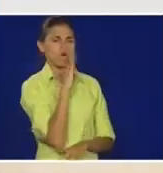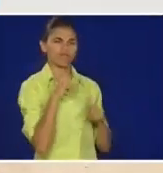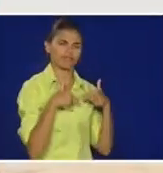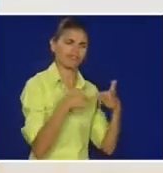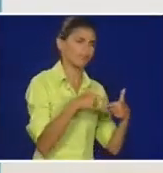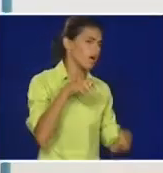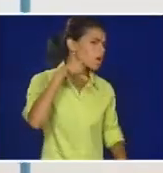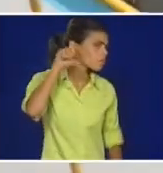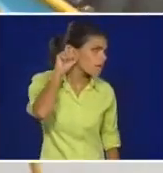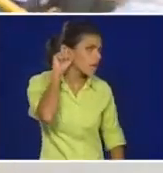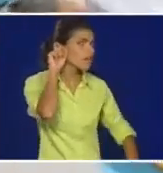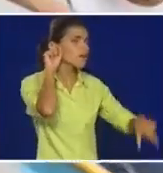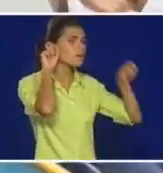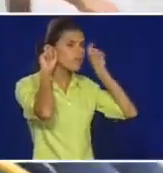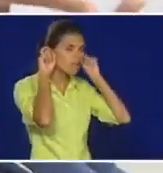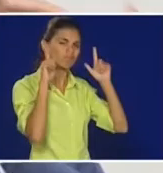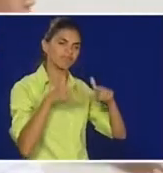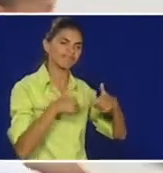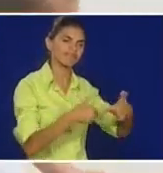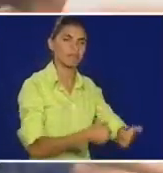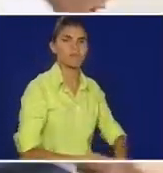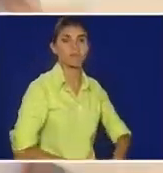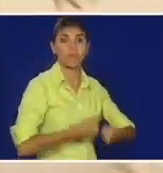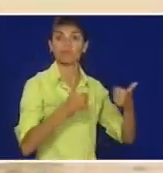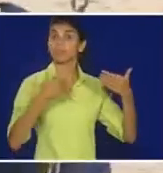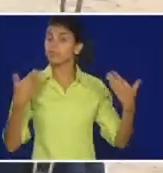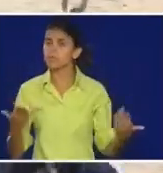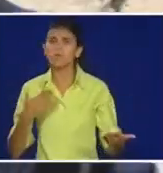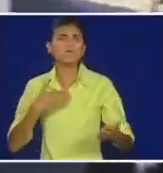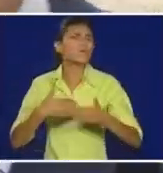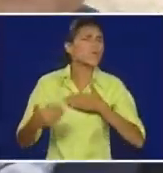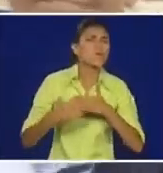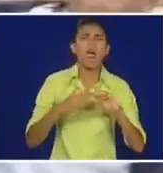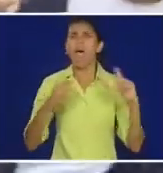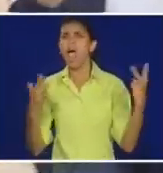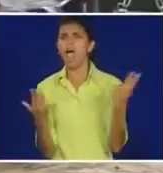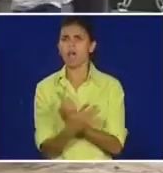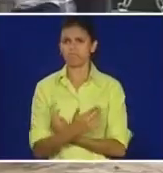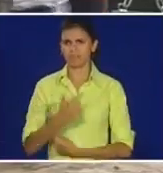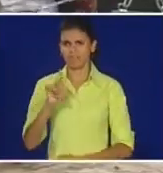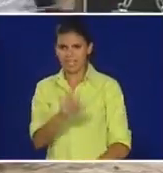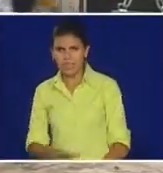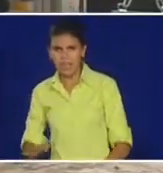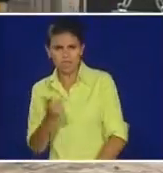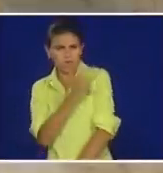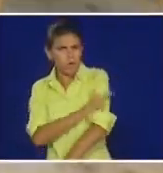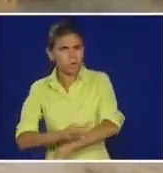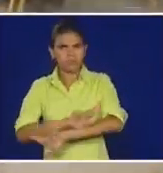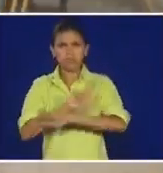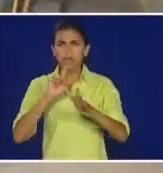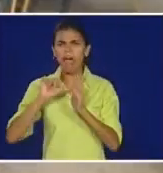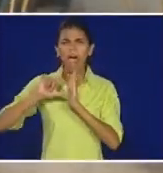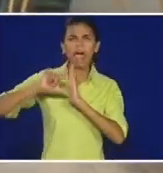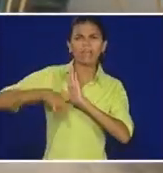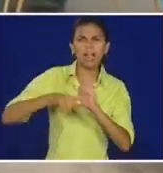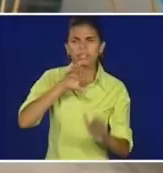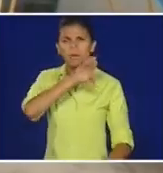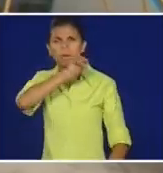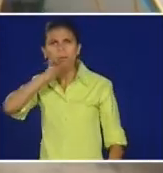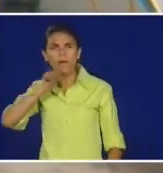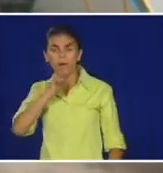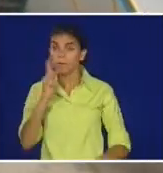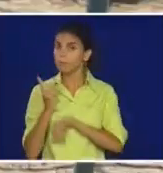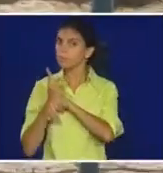integrar. Portanto, em qualquer caso de mudança de comportamento ou atraso de fala, deve-se procurar um serviço